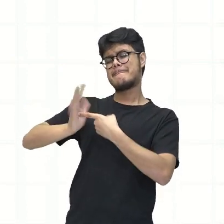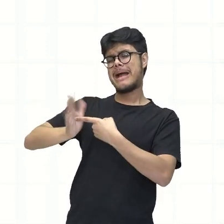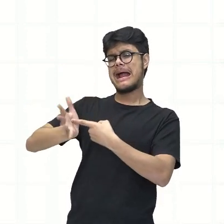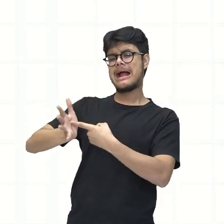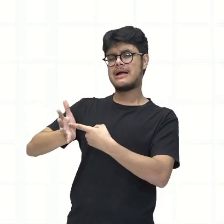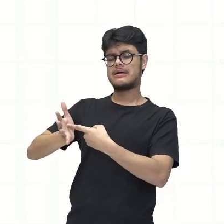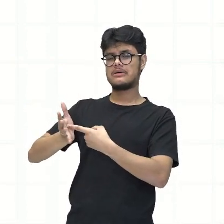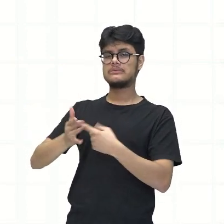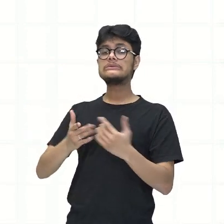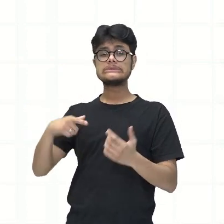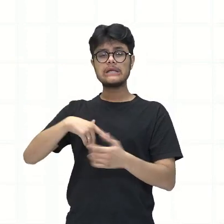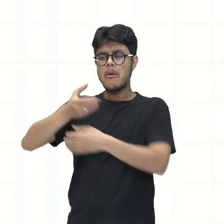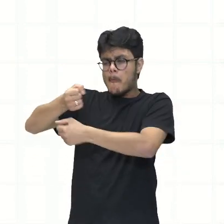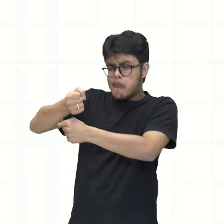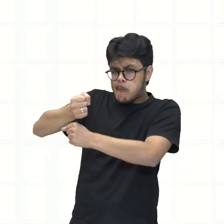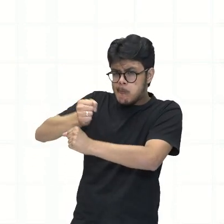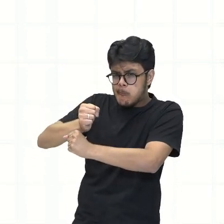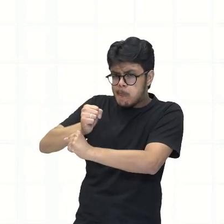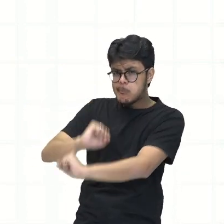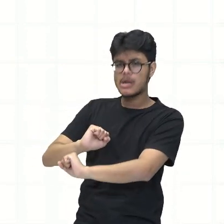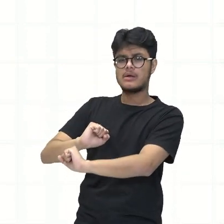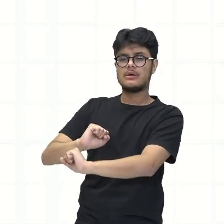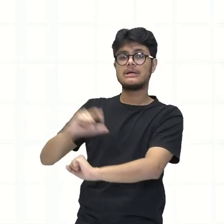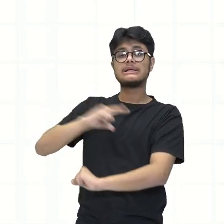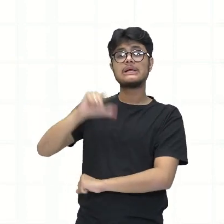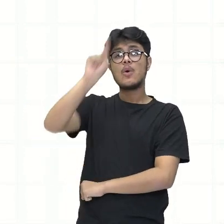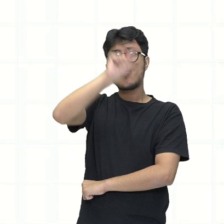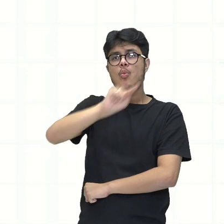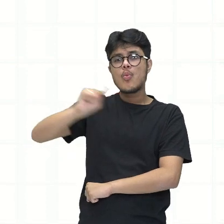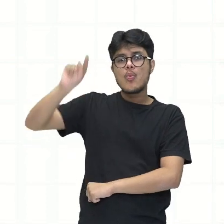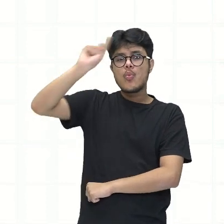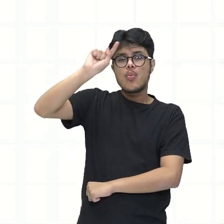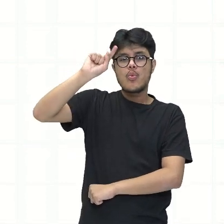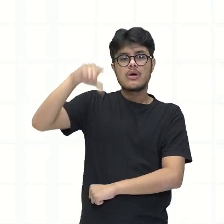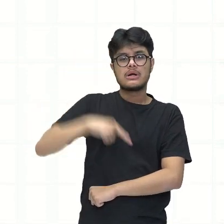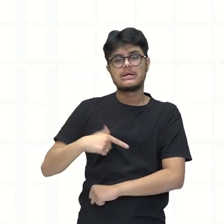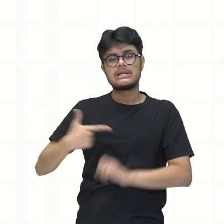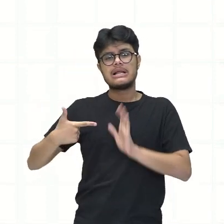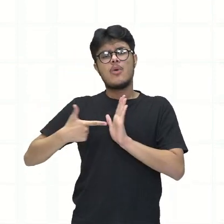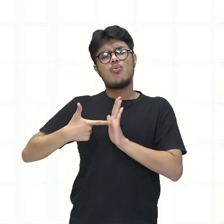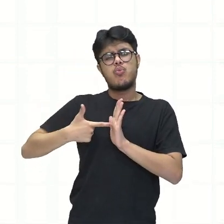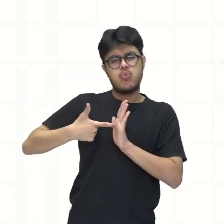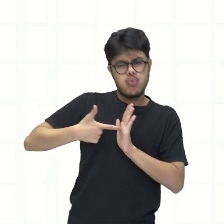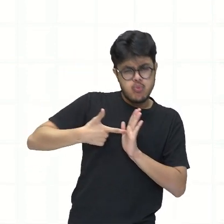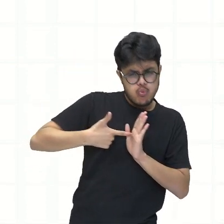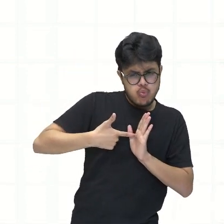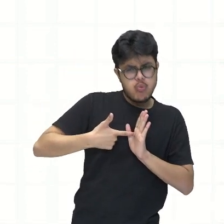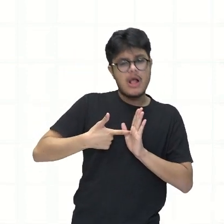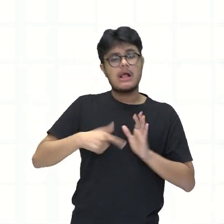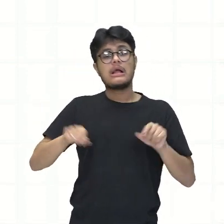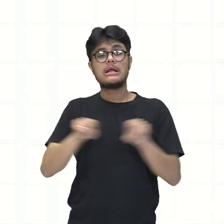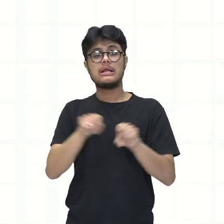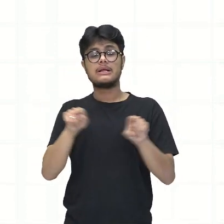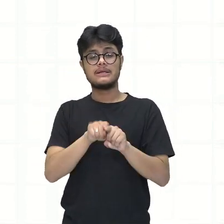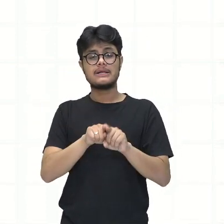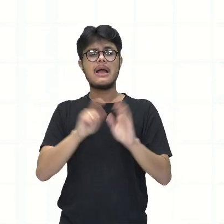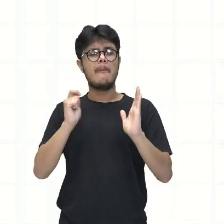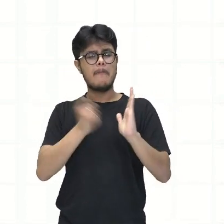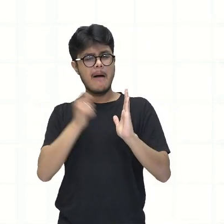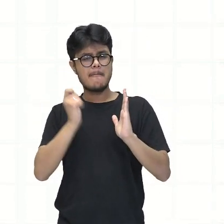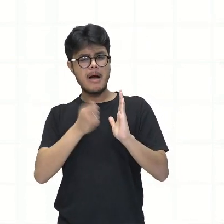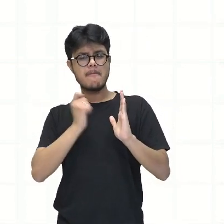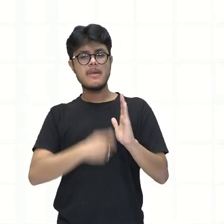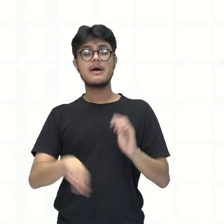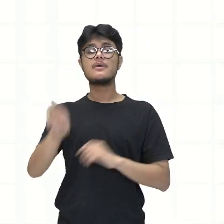a alavanca, polia, cunha, parafuso e plano inclinado. São alguns exemplos